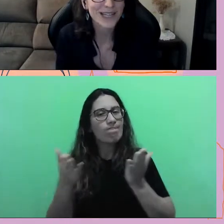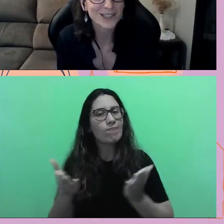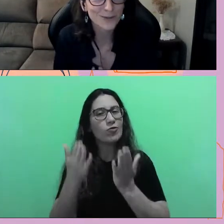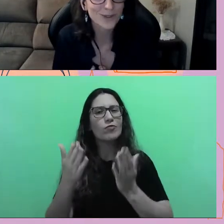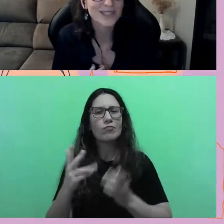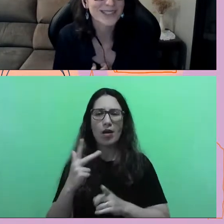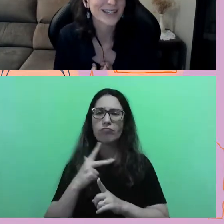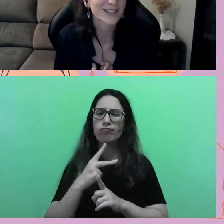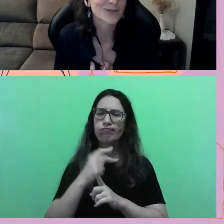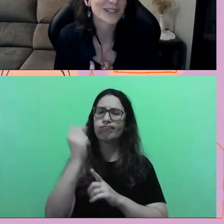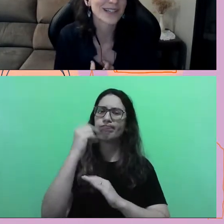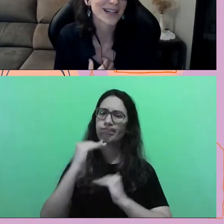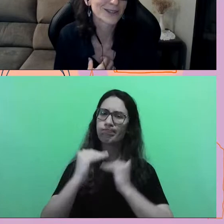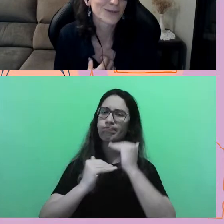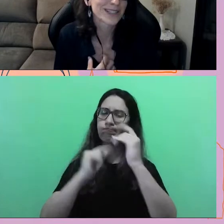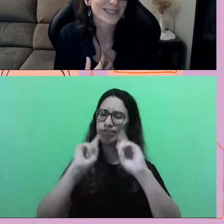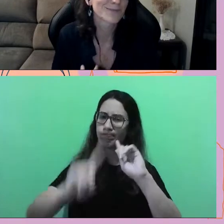conquistar também